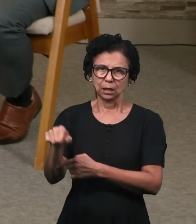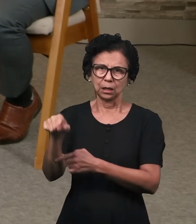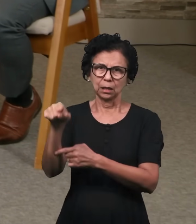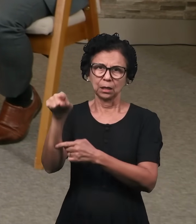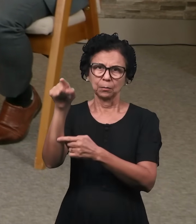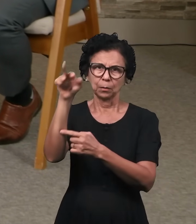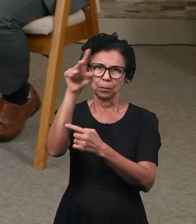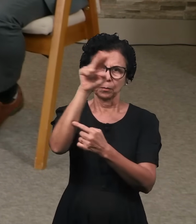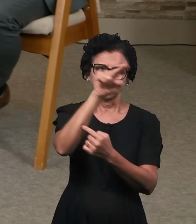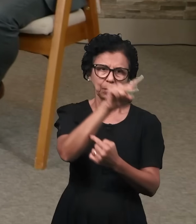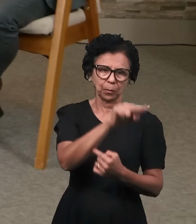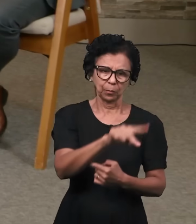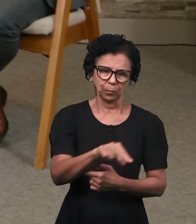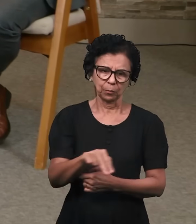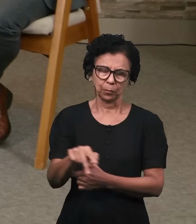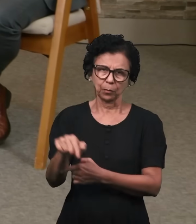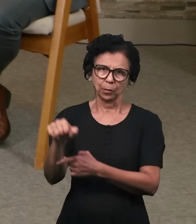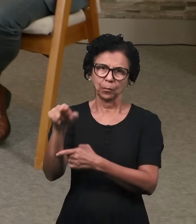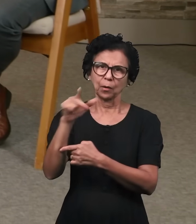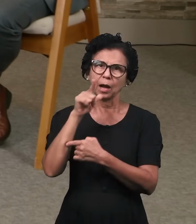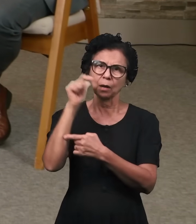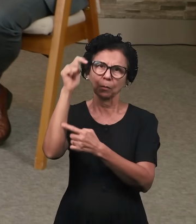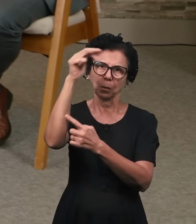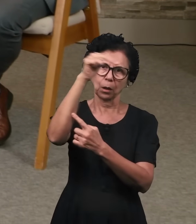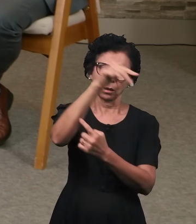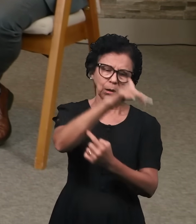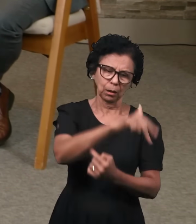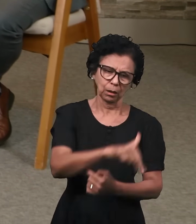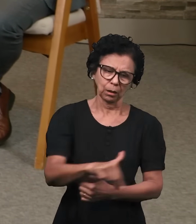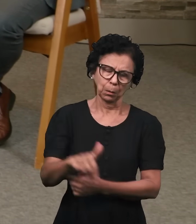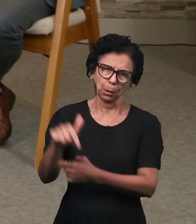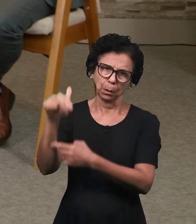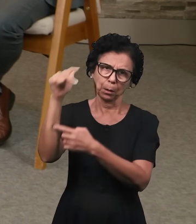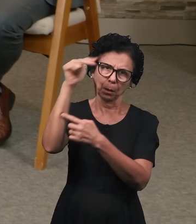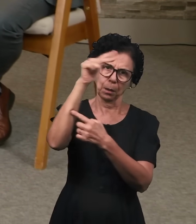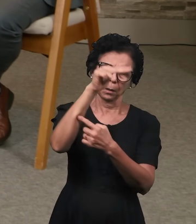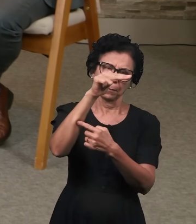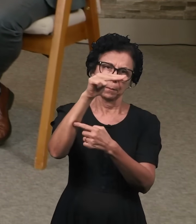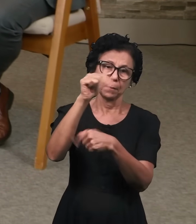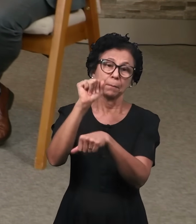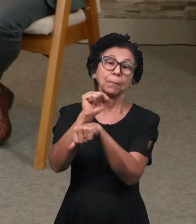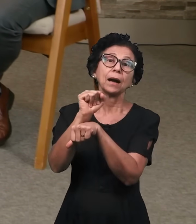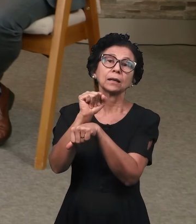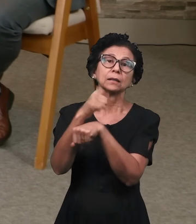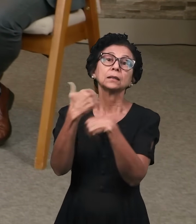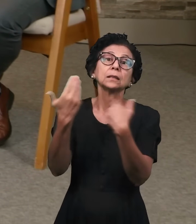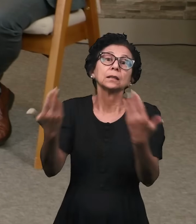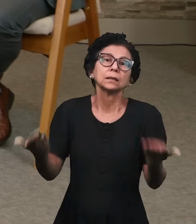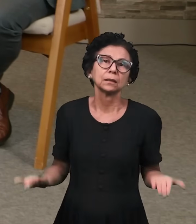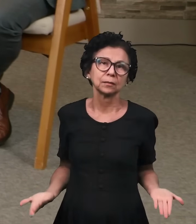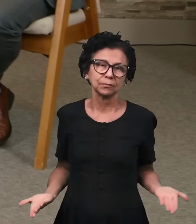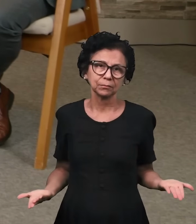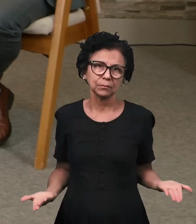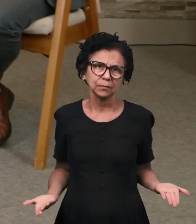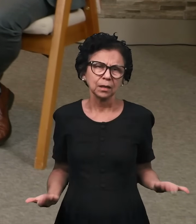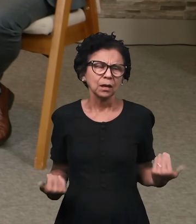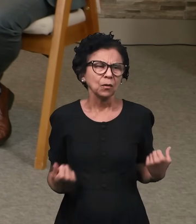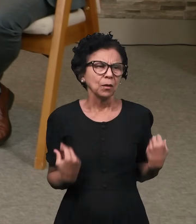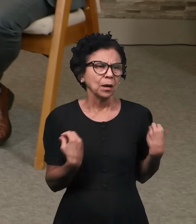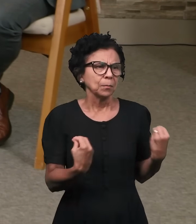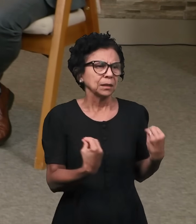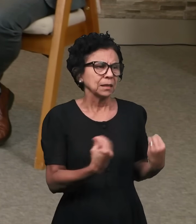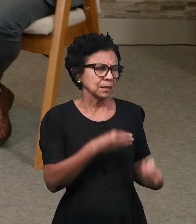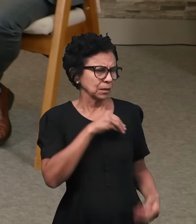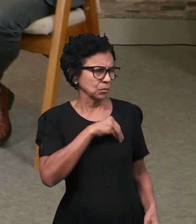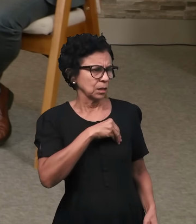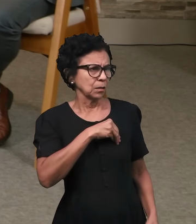correndo tanto? Né? Para que você quer ganhar tanto? Em contraste a essa mentalidade, doutor Fernando, quando